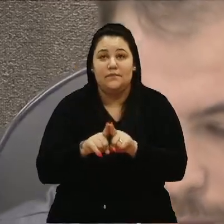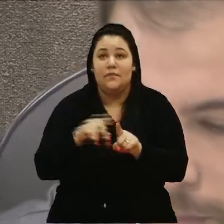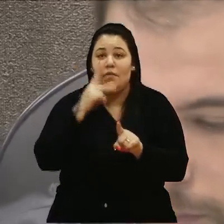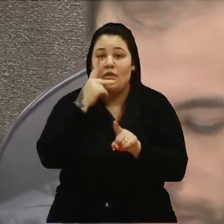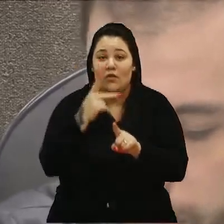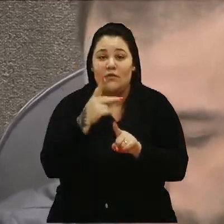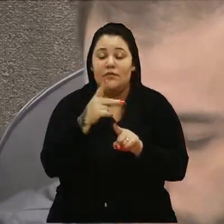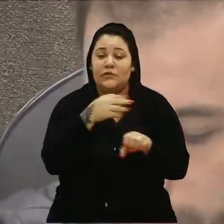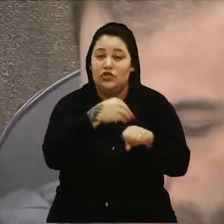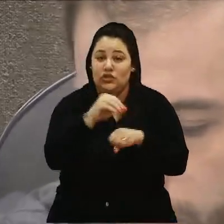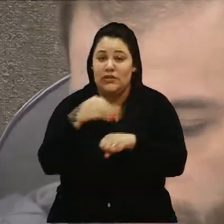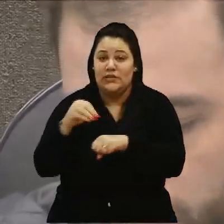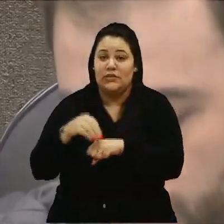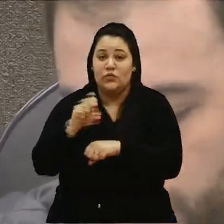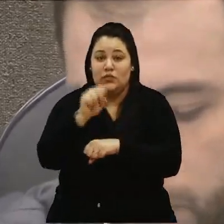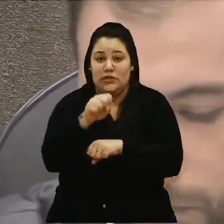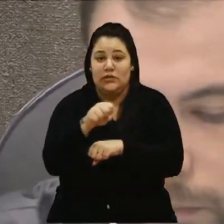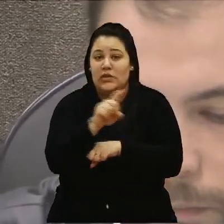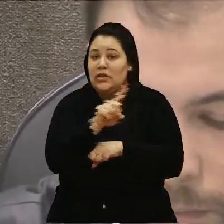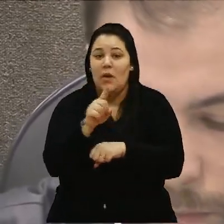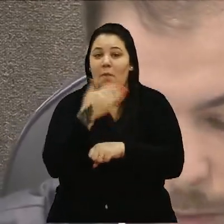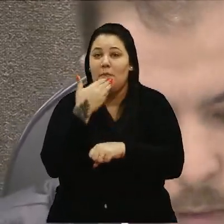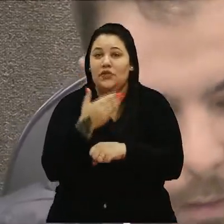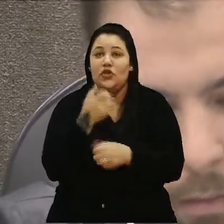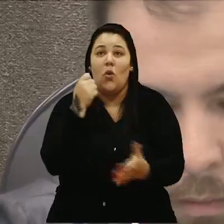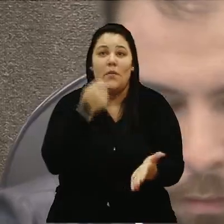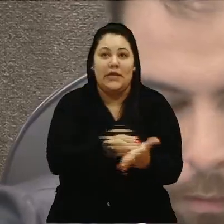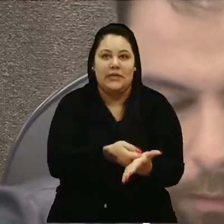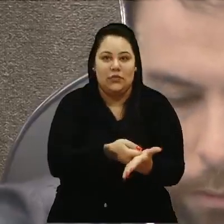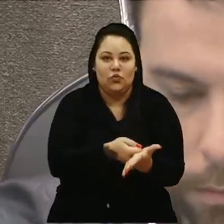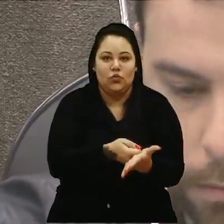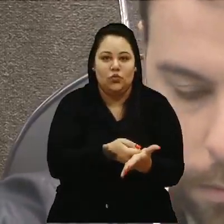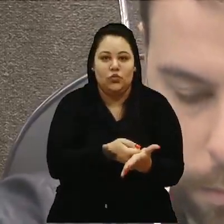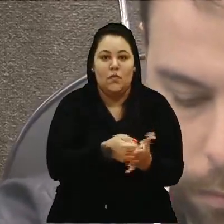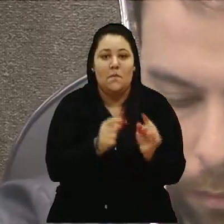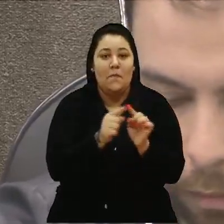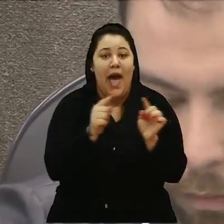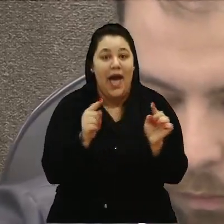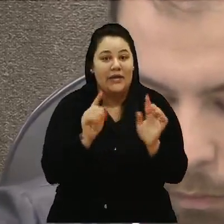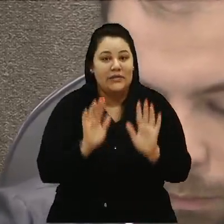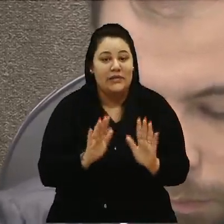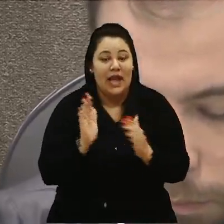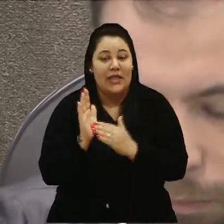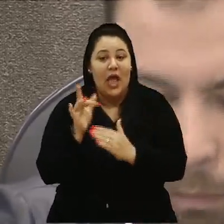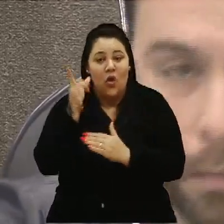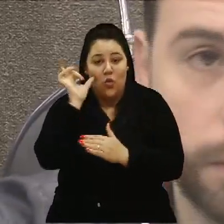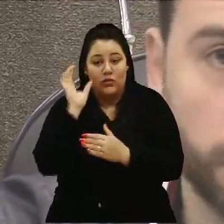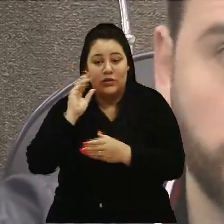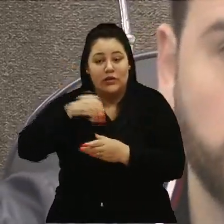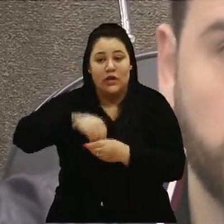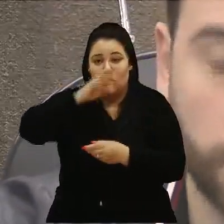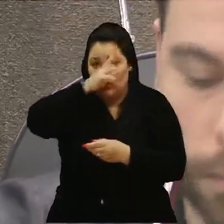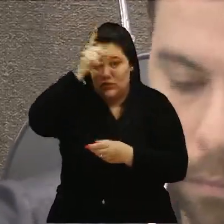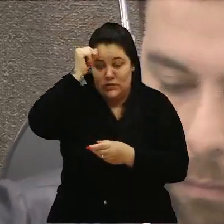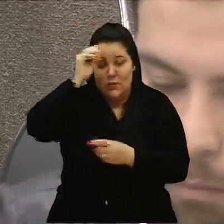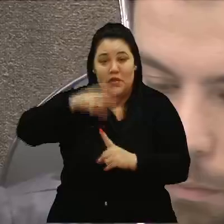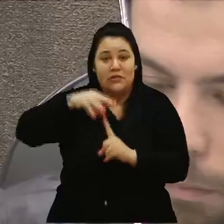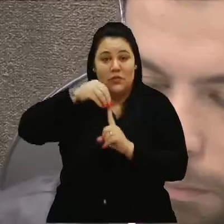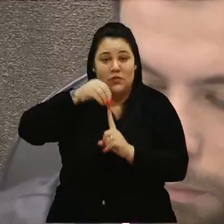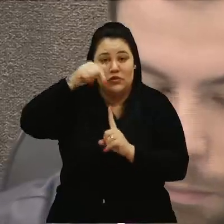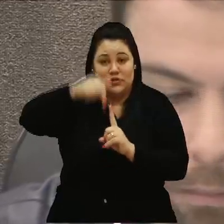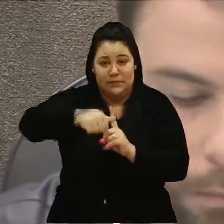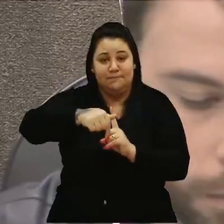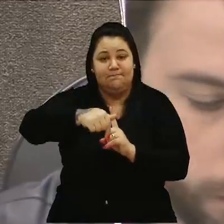fazer a orientação e não pedir a obrigatoriedade. Porém, até ontem no município, principalmente